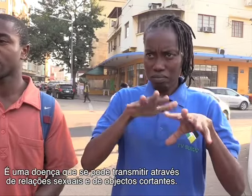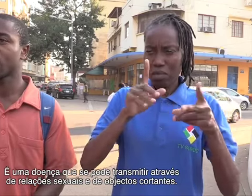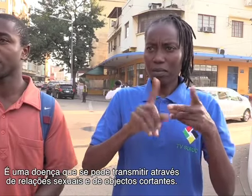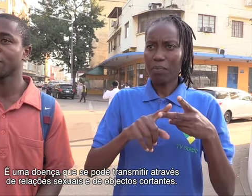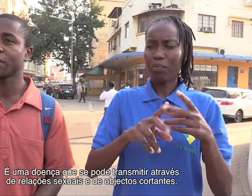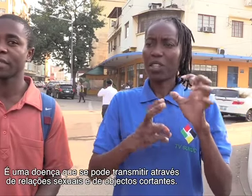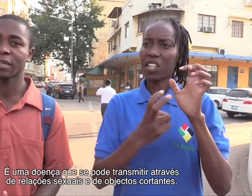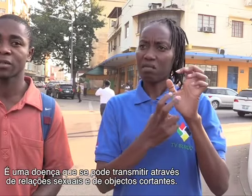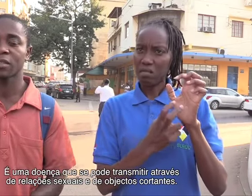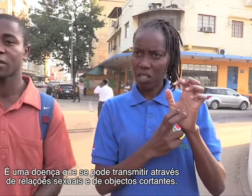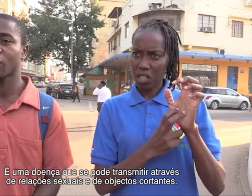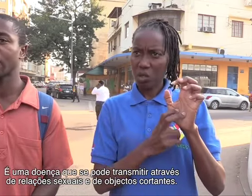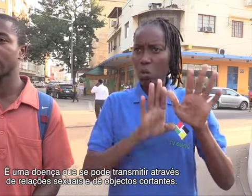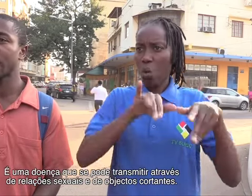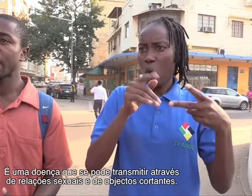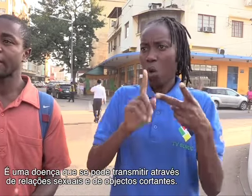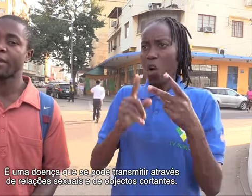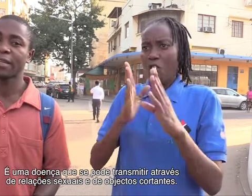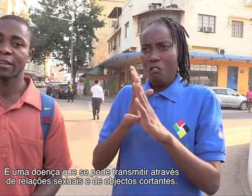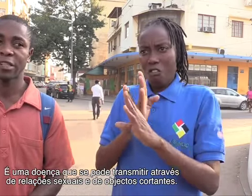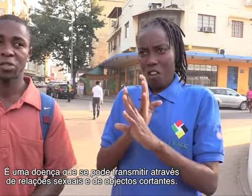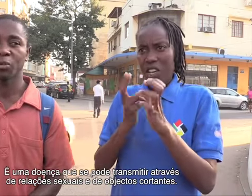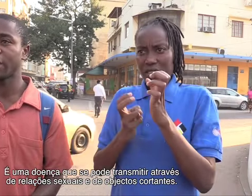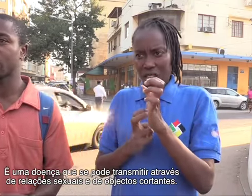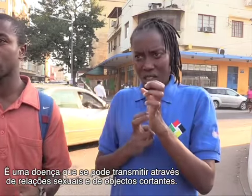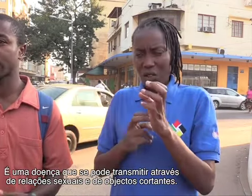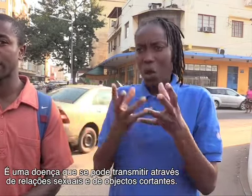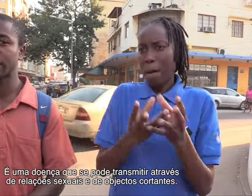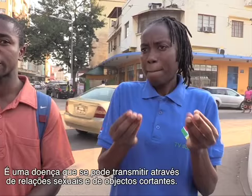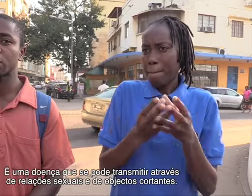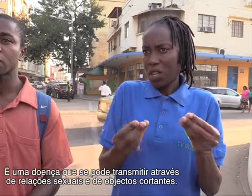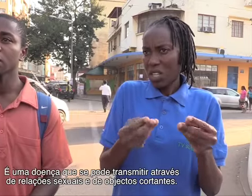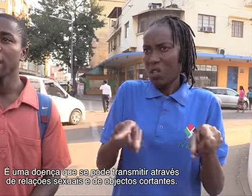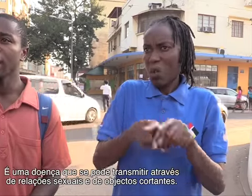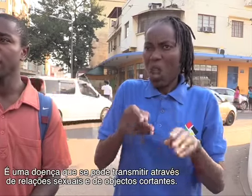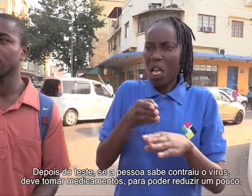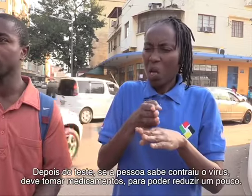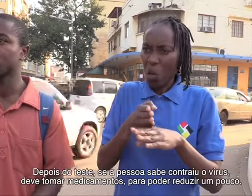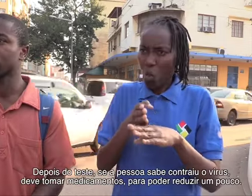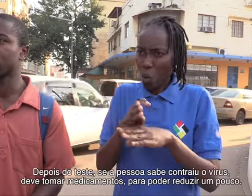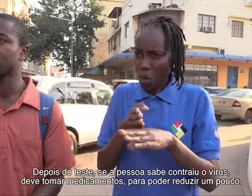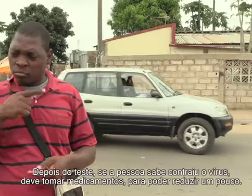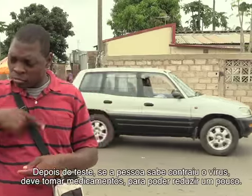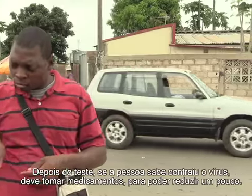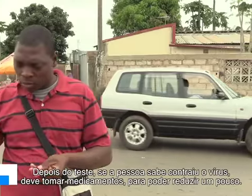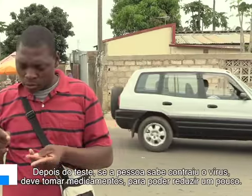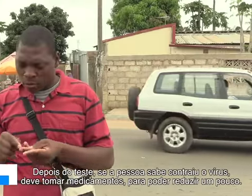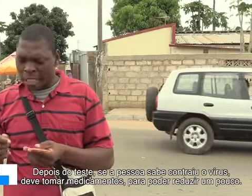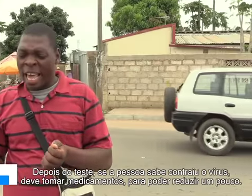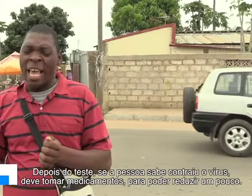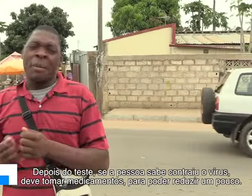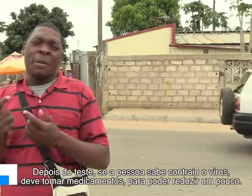relações sexuais e fora das relações sexuais, também através dos objetos cortantes. Depois do teste,